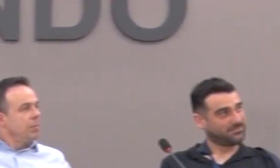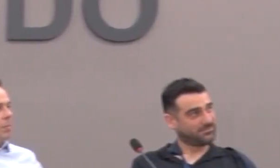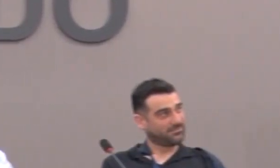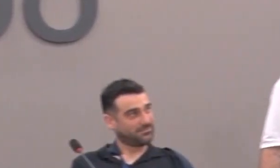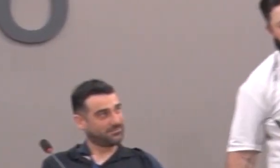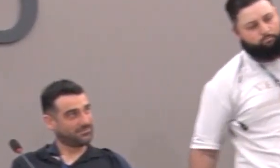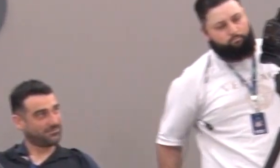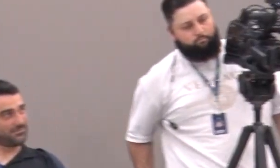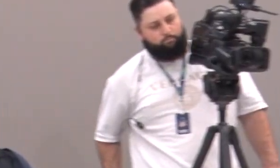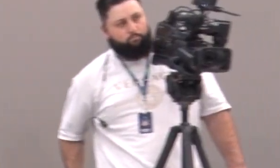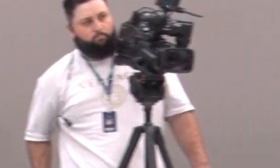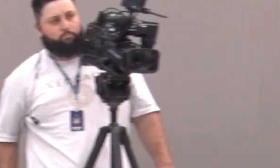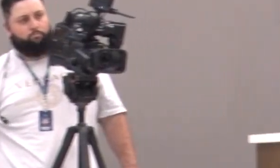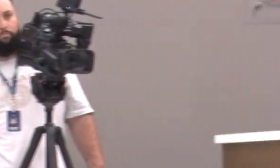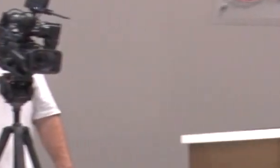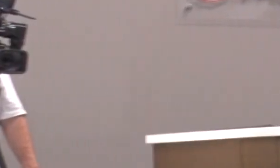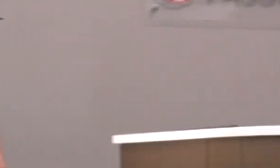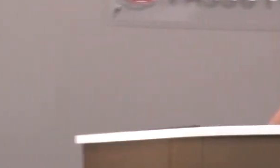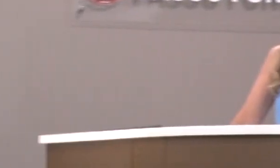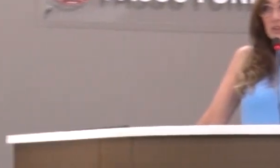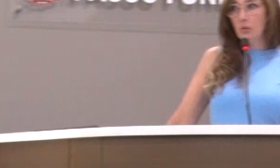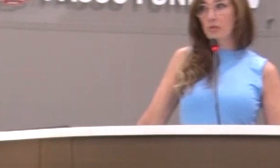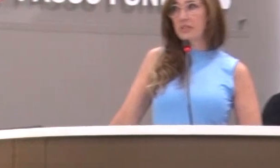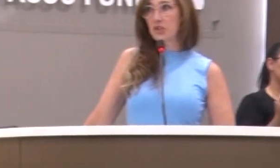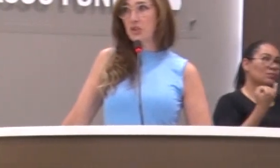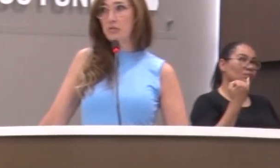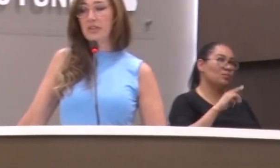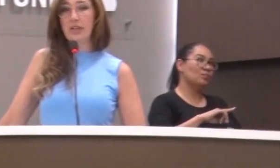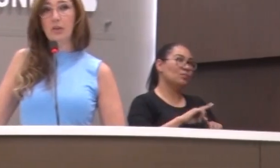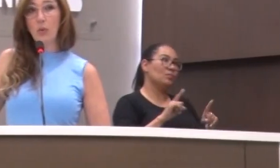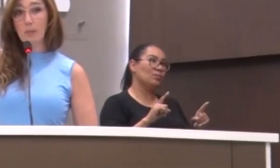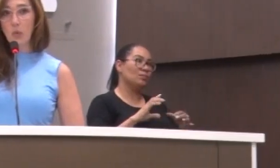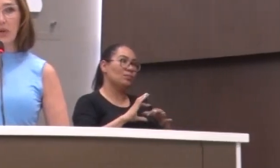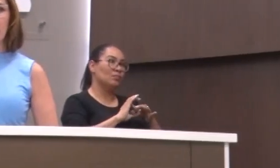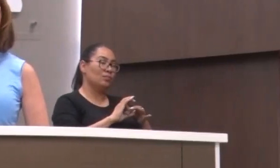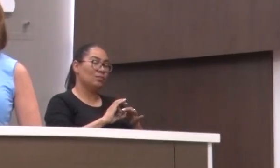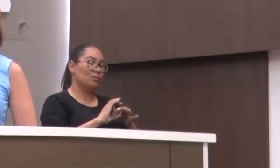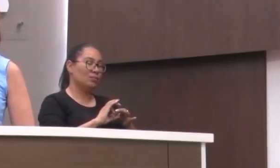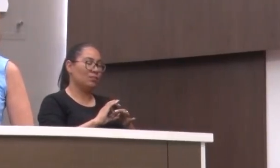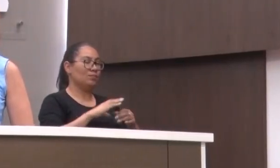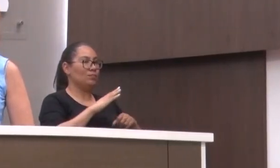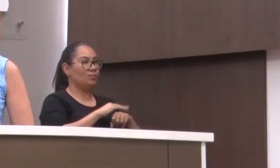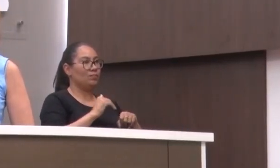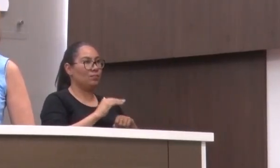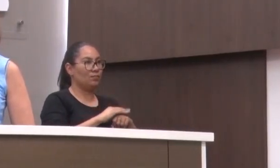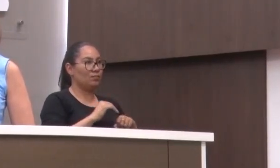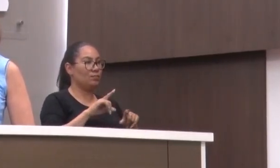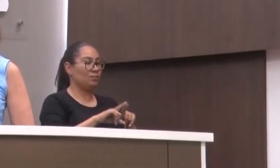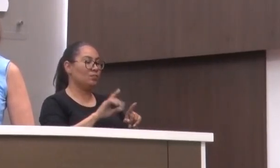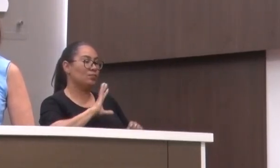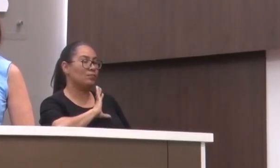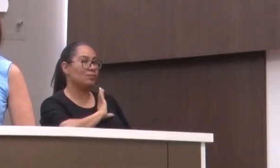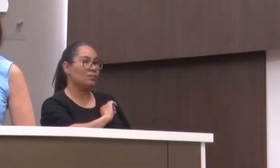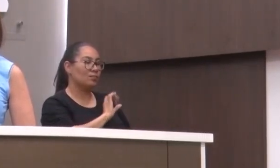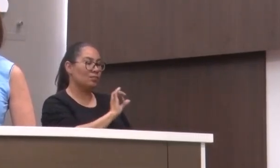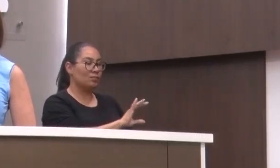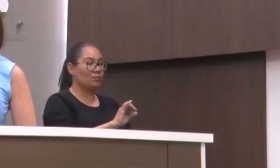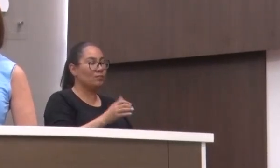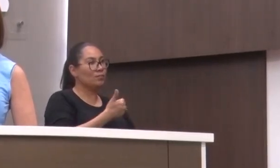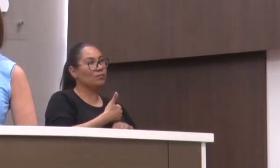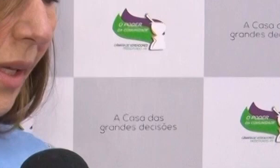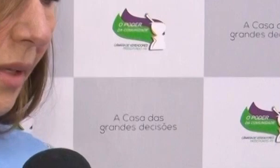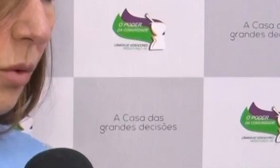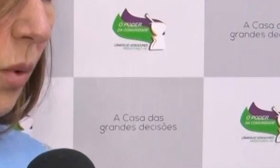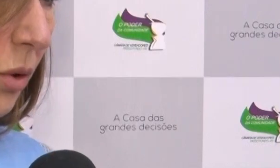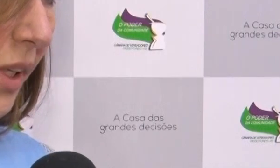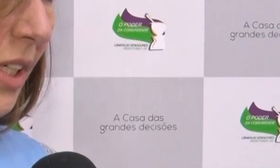à educação infantil. Esse é um momento onde a gente faz uma memória, né, de anos que passaram